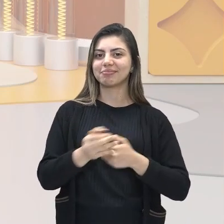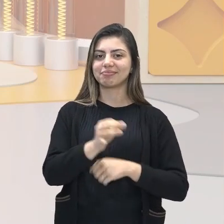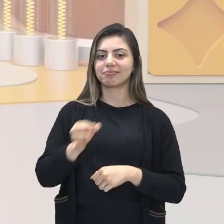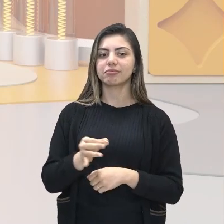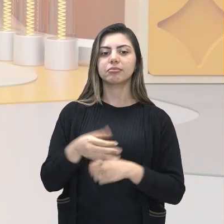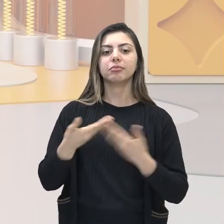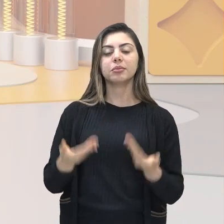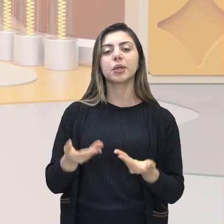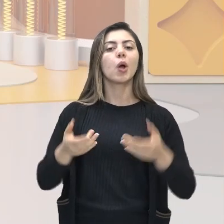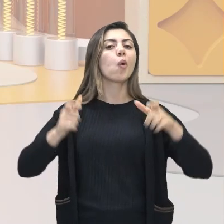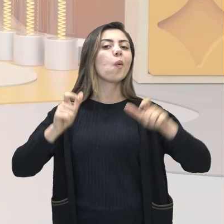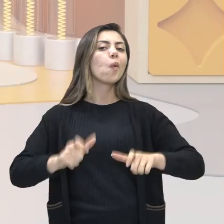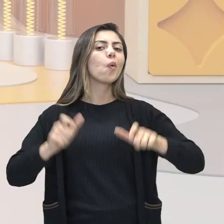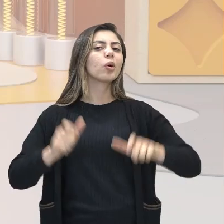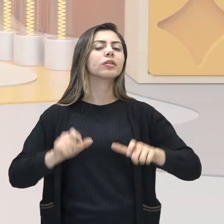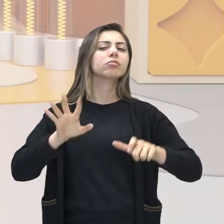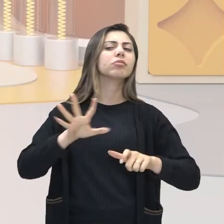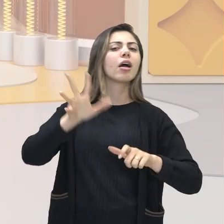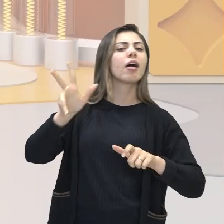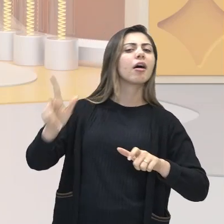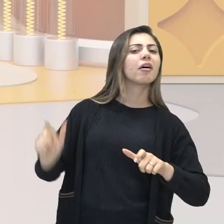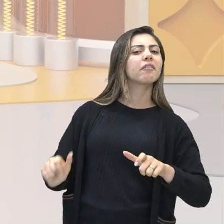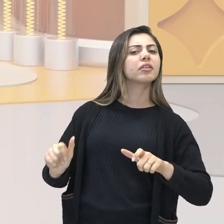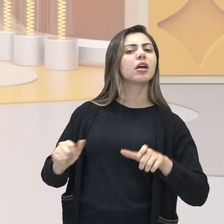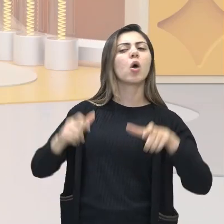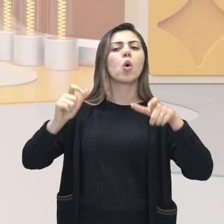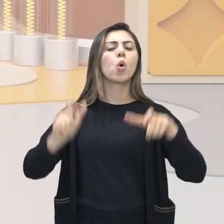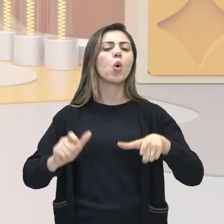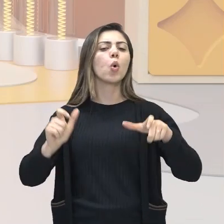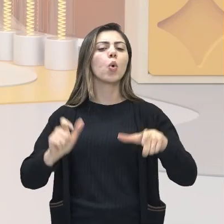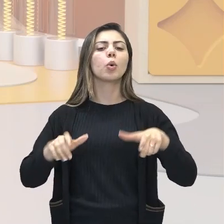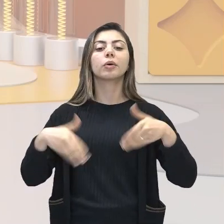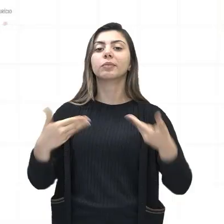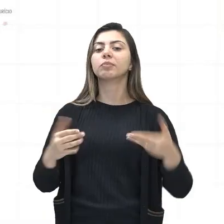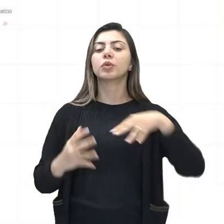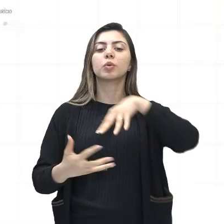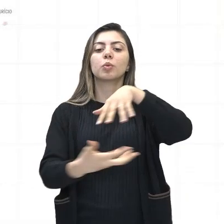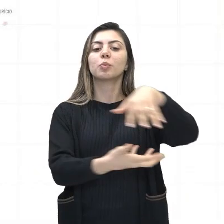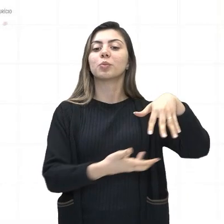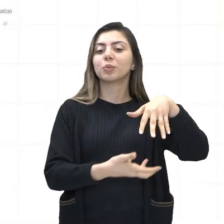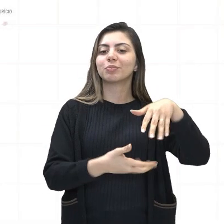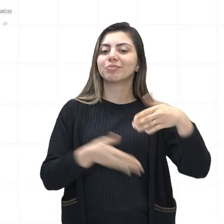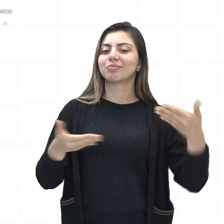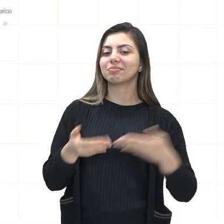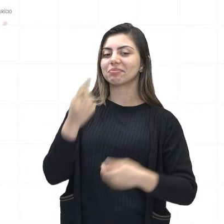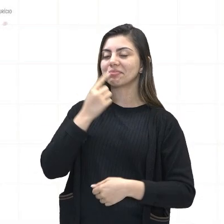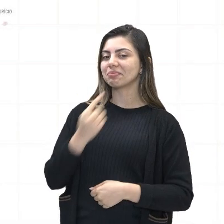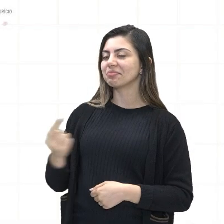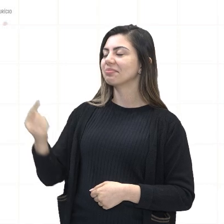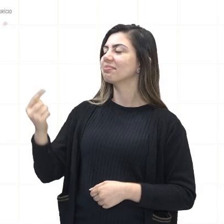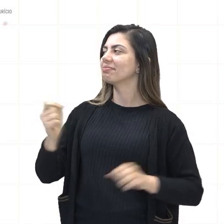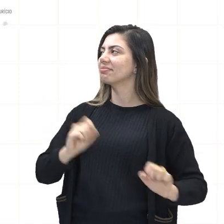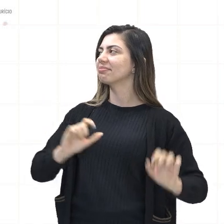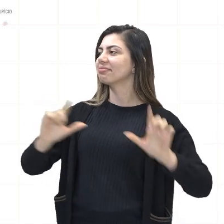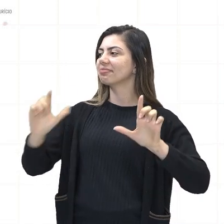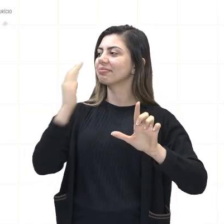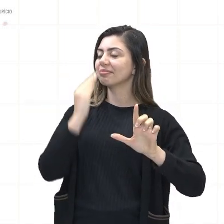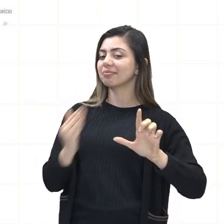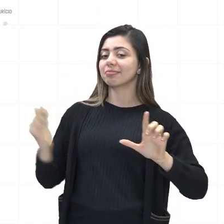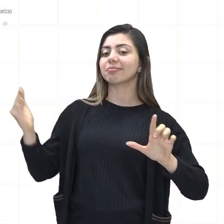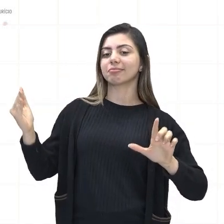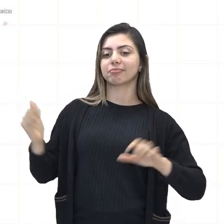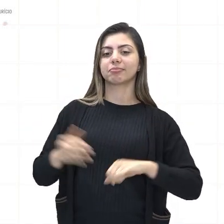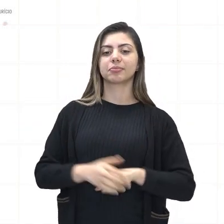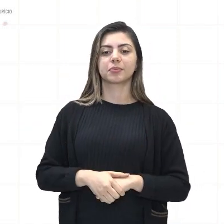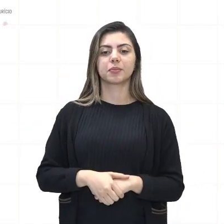primeiro localizar, né? Que continente é? Onde fica a África? Vamos localizar, vamos dar uma olhada, né, nessa primeira tela aí. Ela